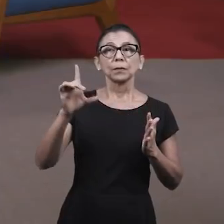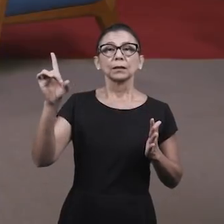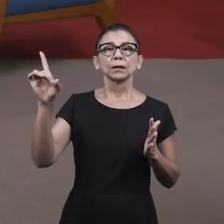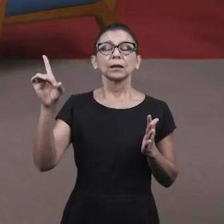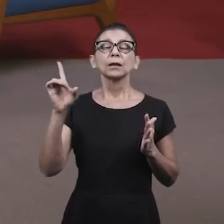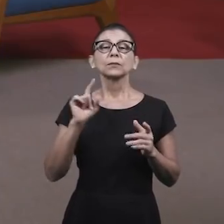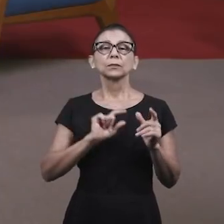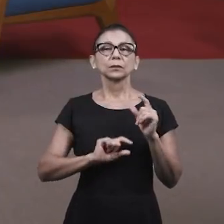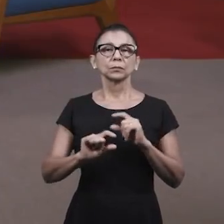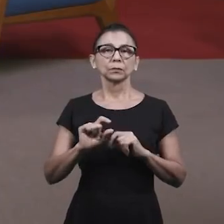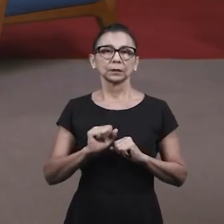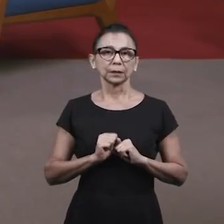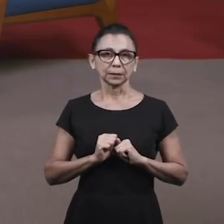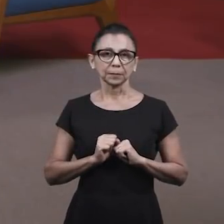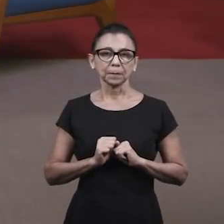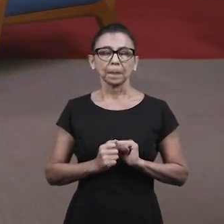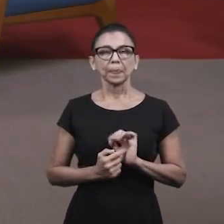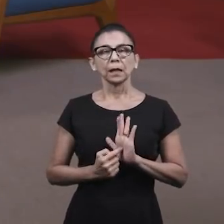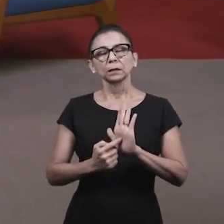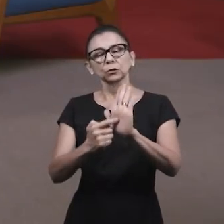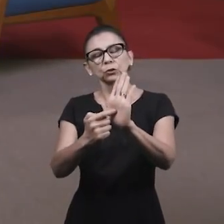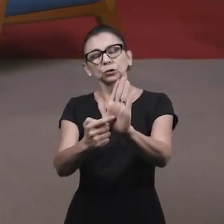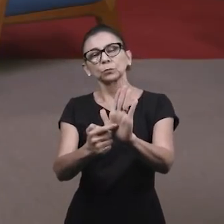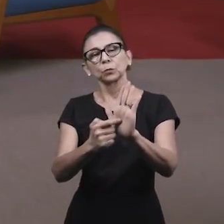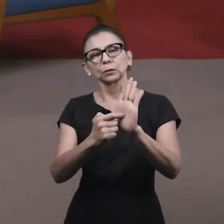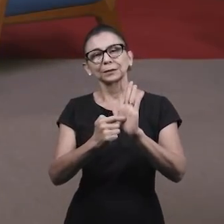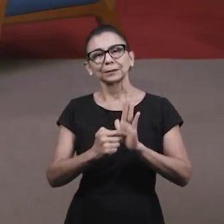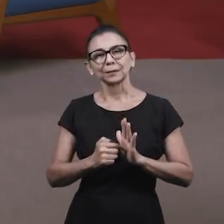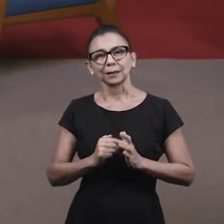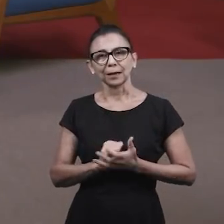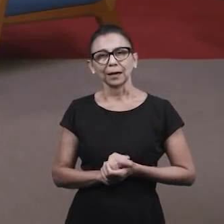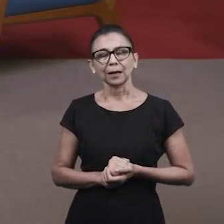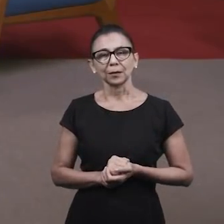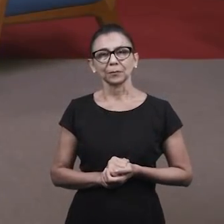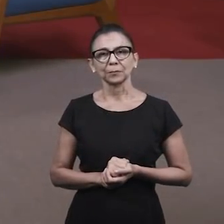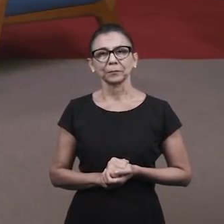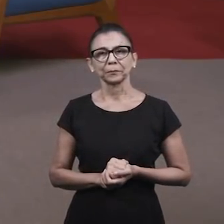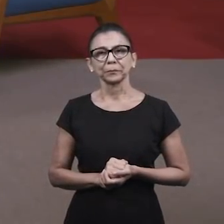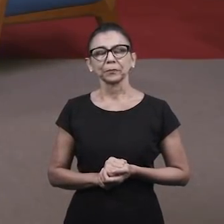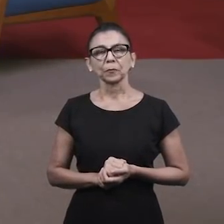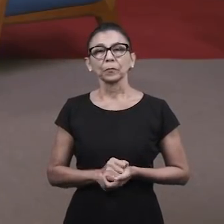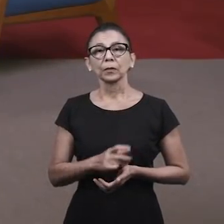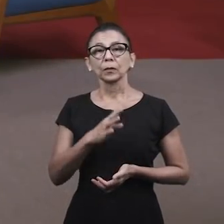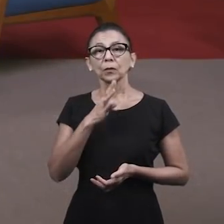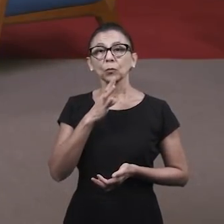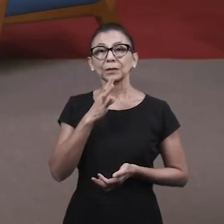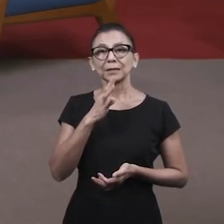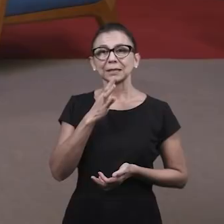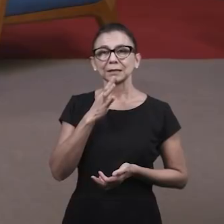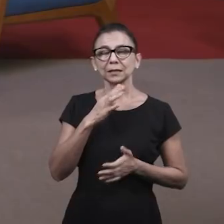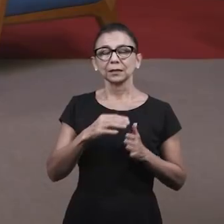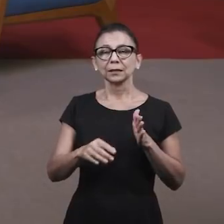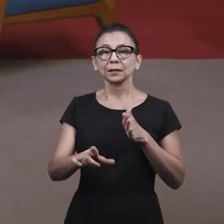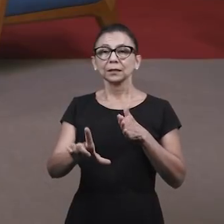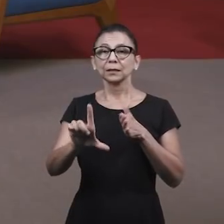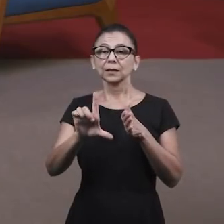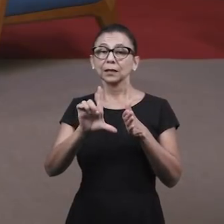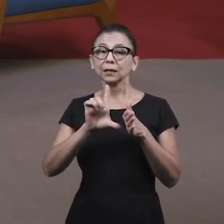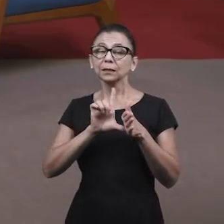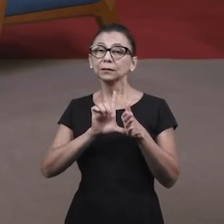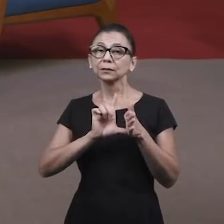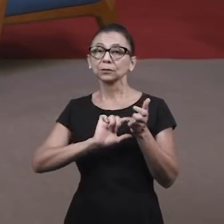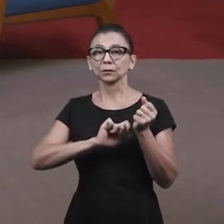E que é uma sequência da Escola Bíblica Dominical. Que é uma sequência da Escola Bíblica Dominical, muito bem colocado, Daniel. Mas de fato, o interessante é que